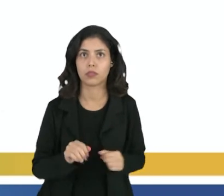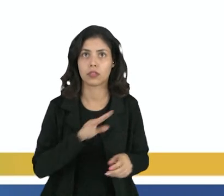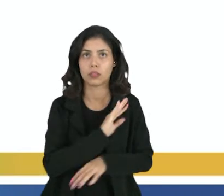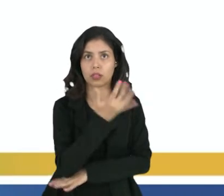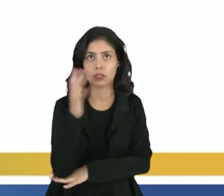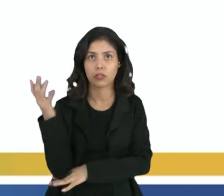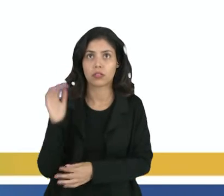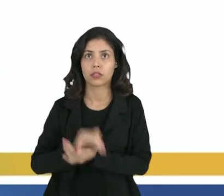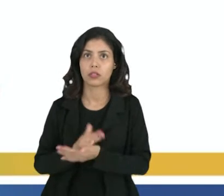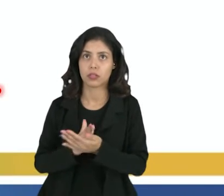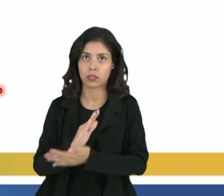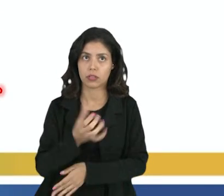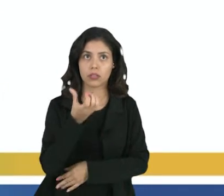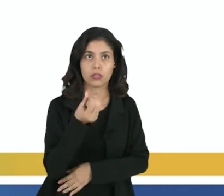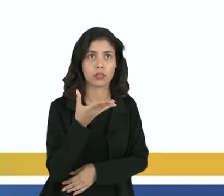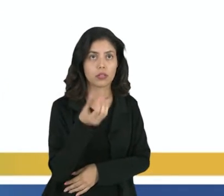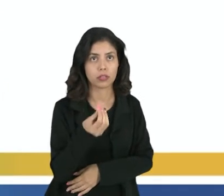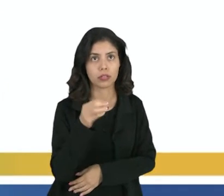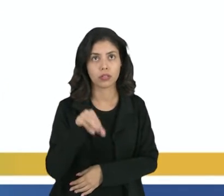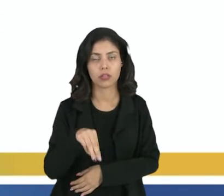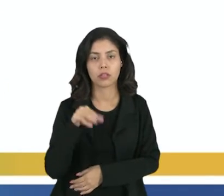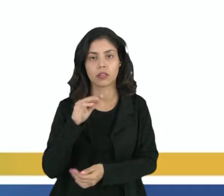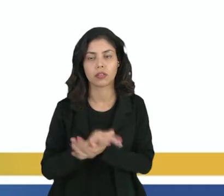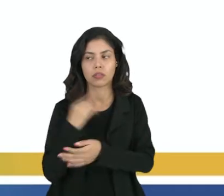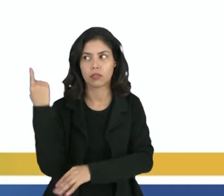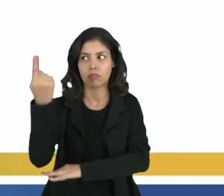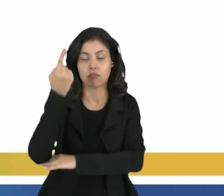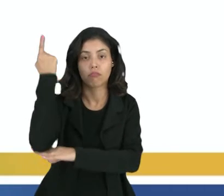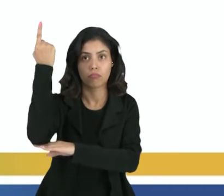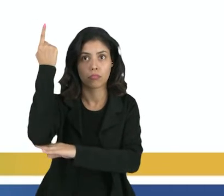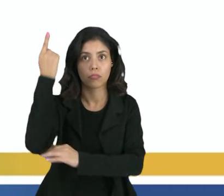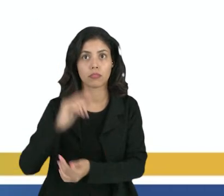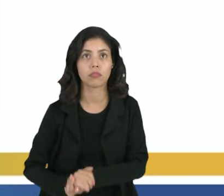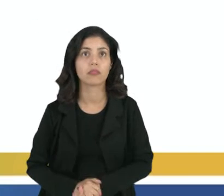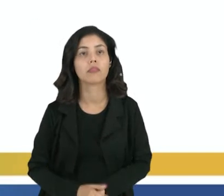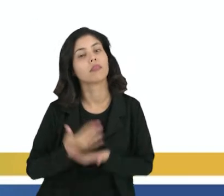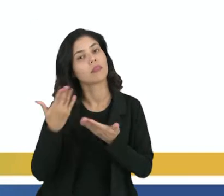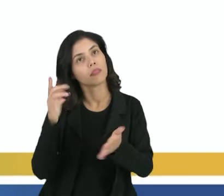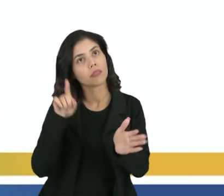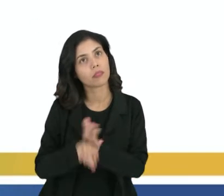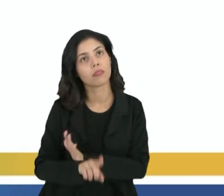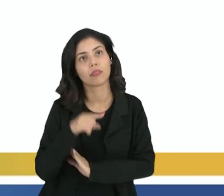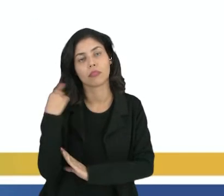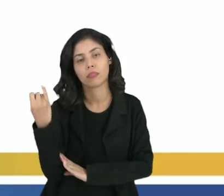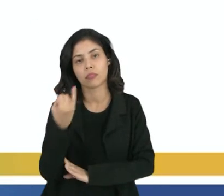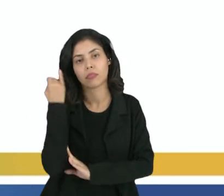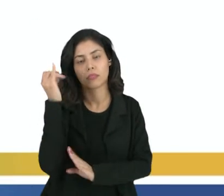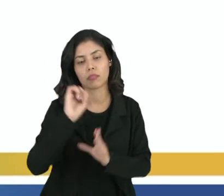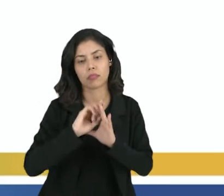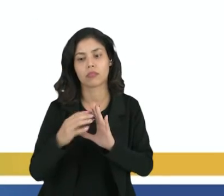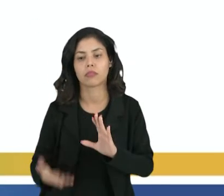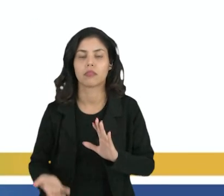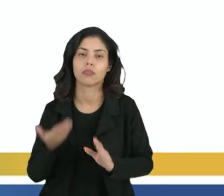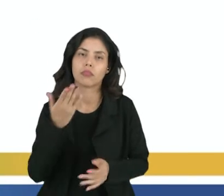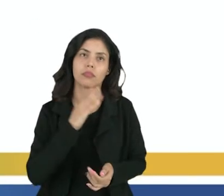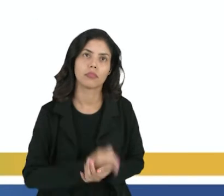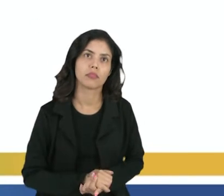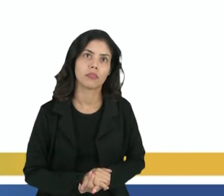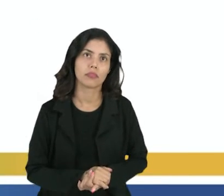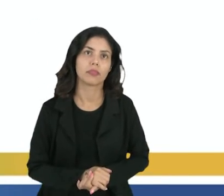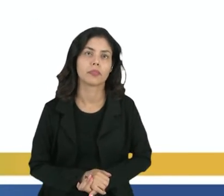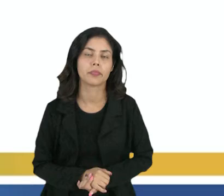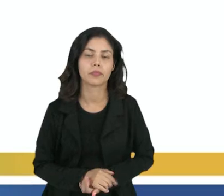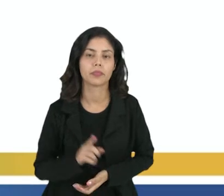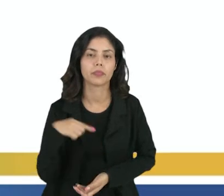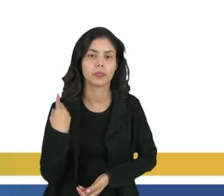firme com árvores que ultrapassem os 60 metros de altura. Então, essas aqui são as principais características,